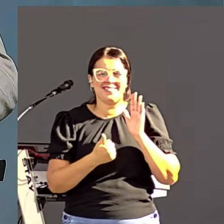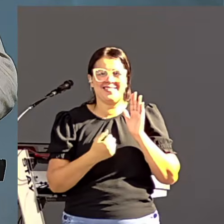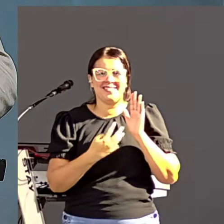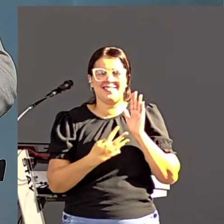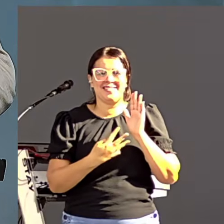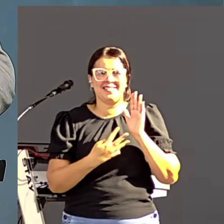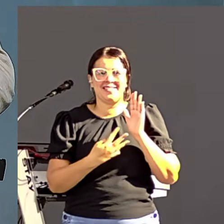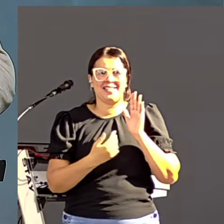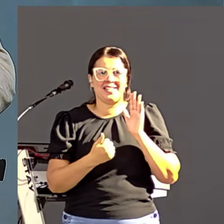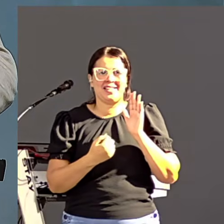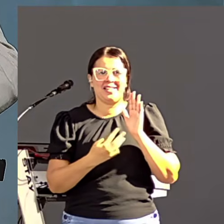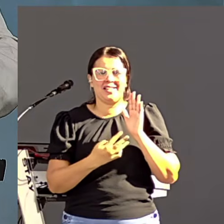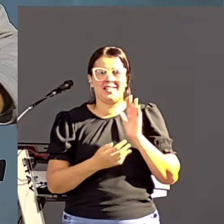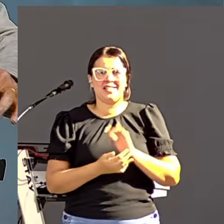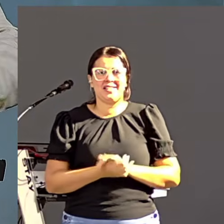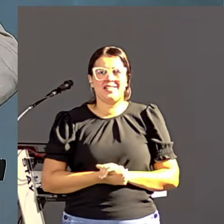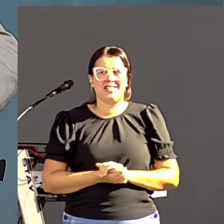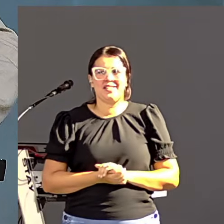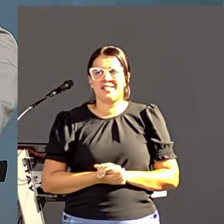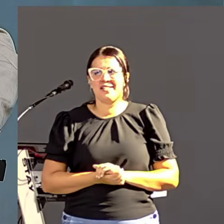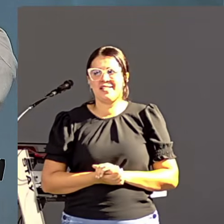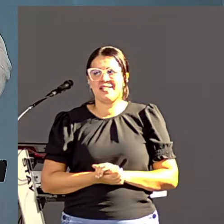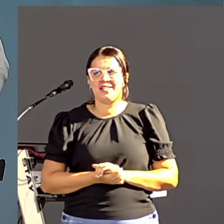4 não, 14.